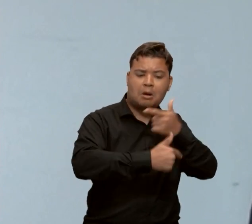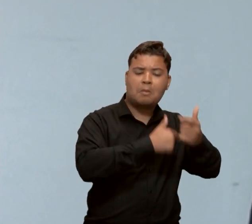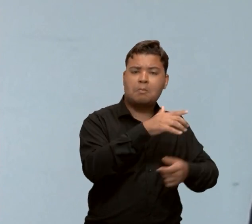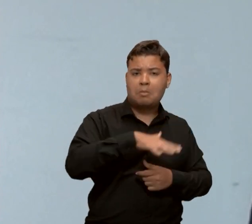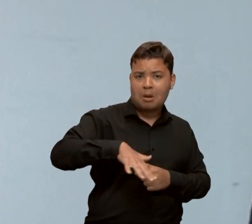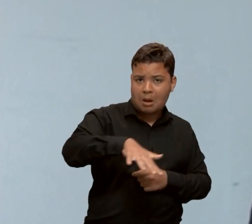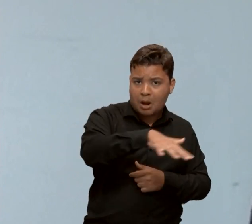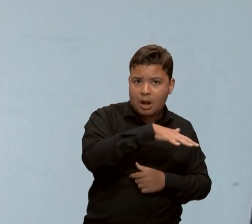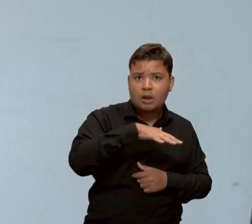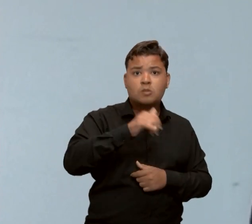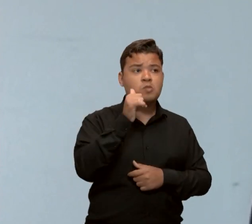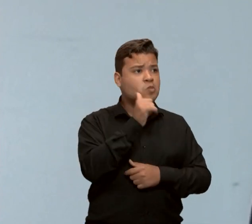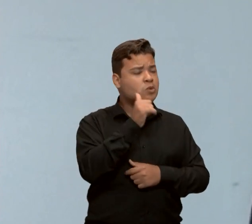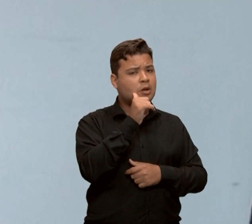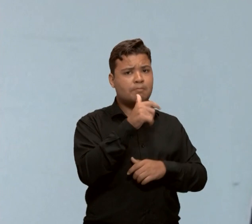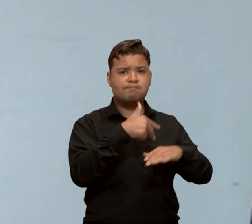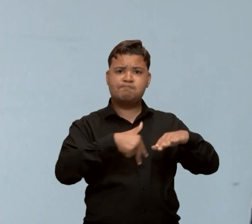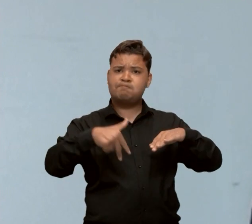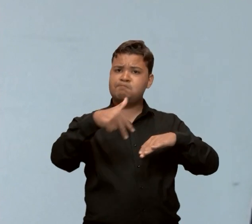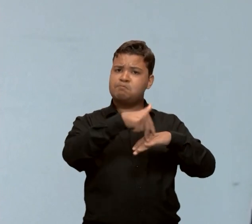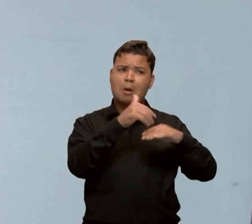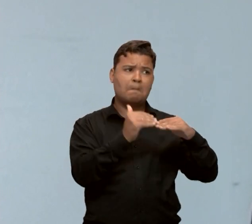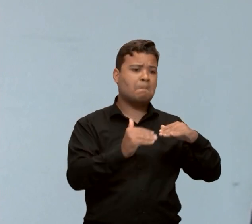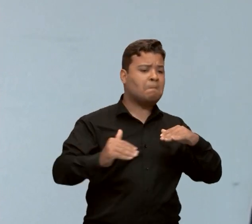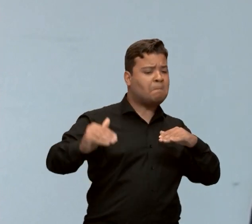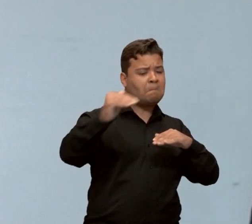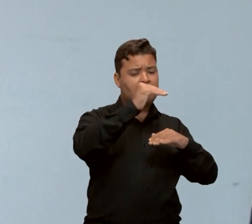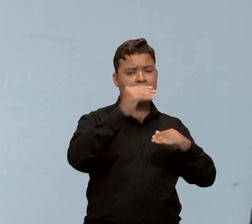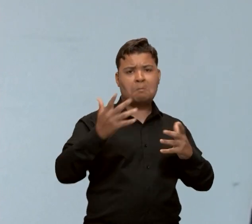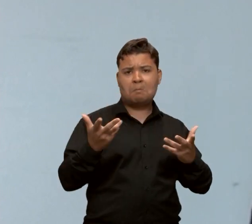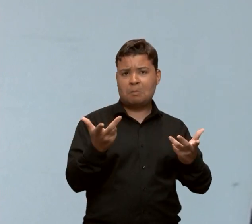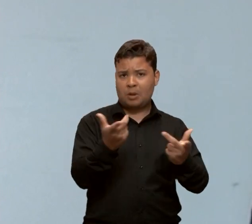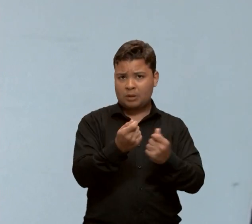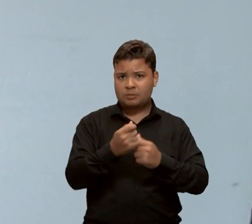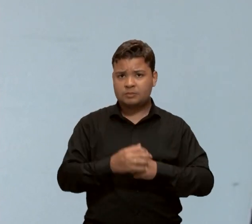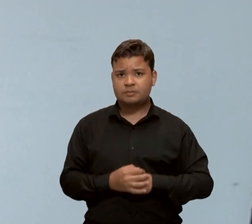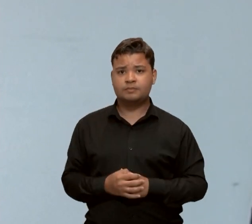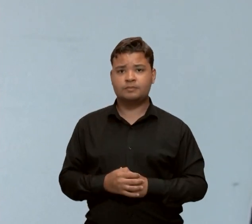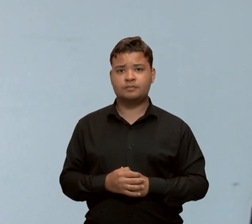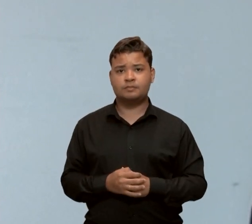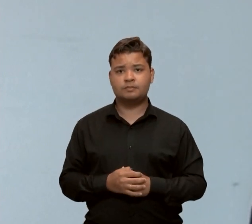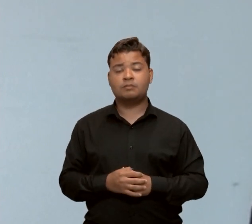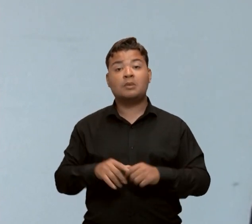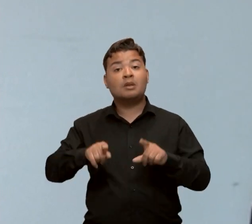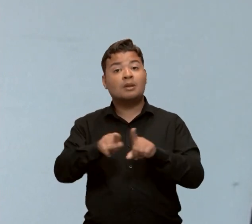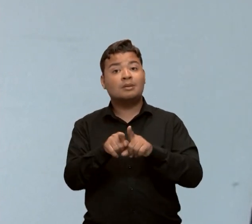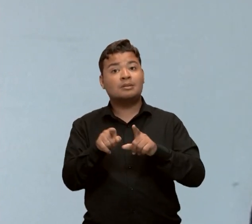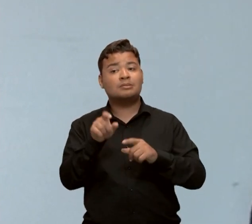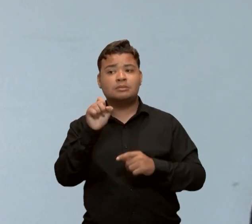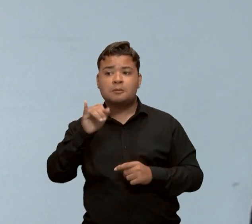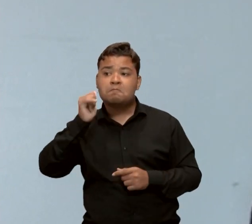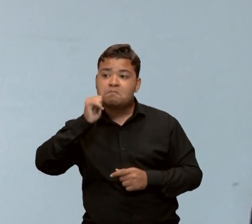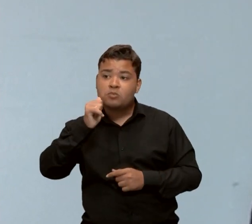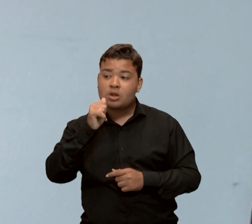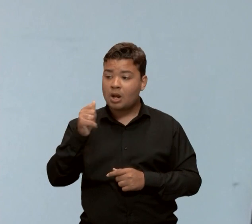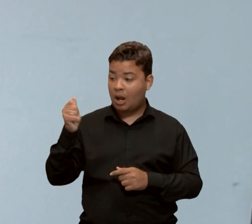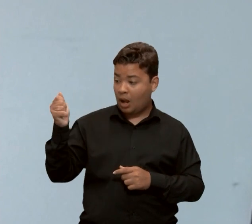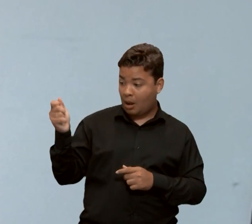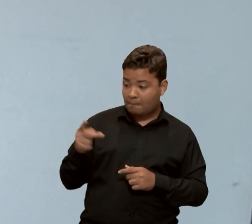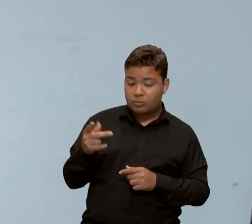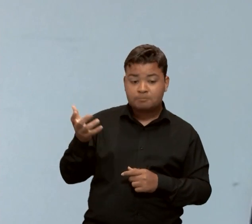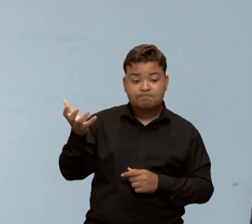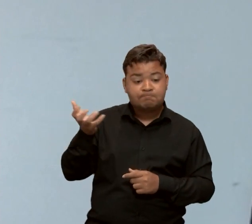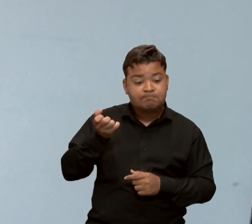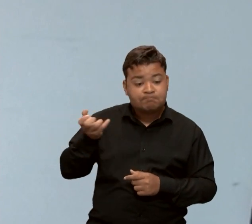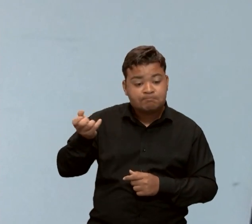mulher tem se sobressaído, e quando ela se aposenta, ela se torna, né, 60 mais ou uma pessoa idosa, ela também